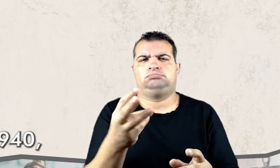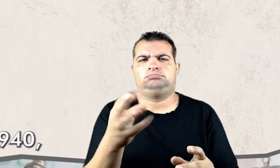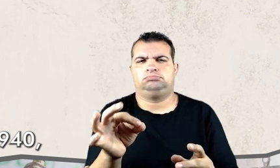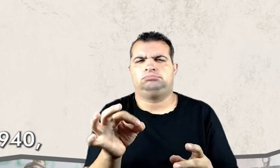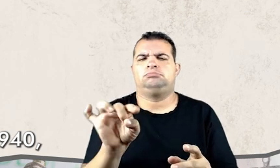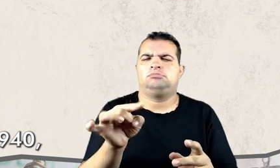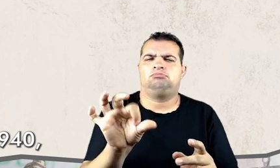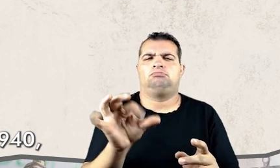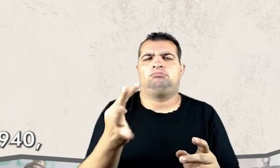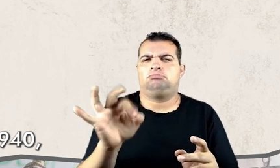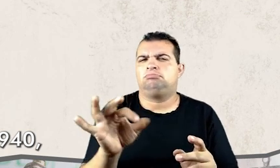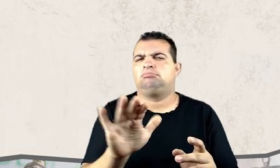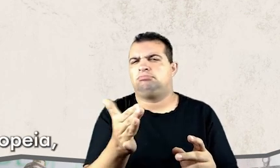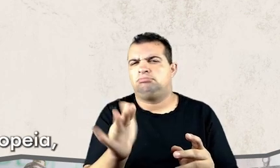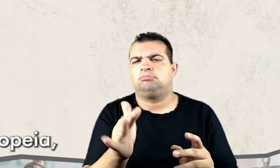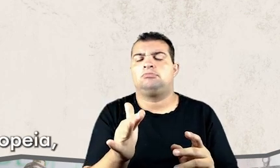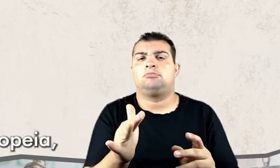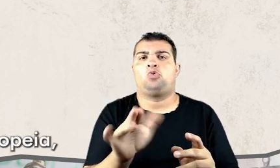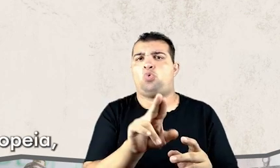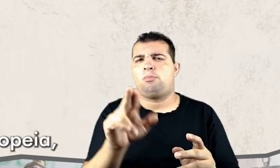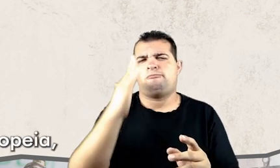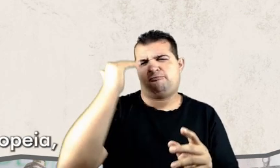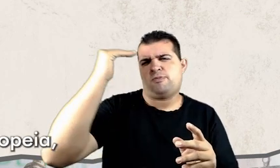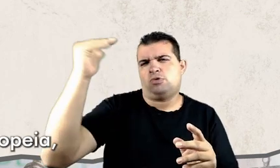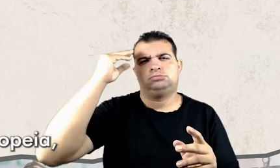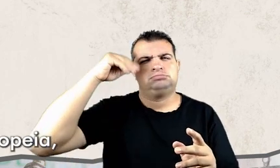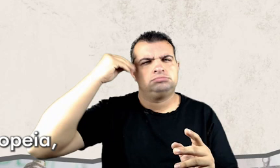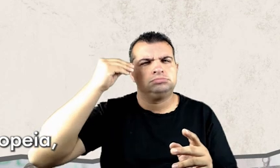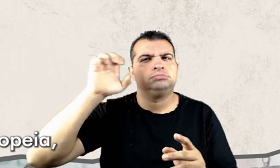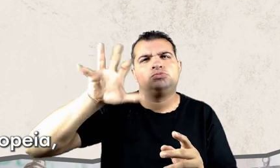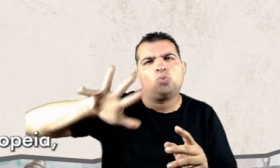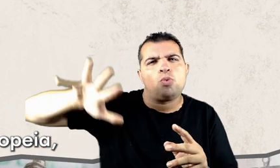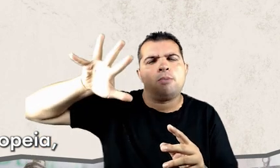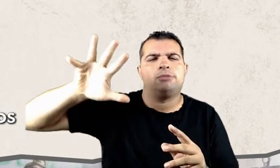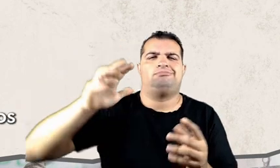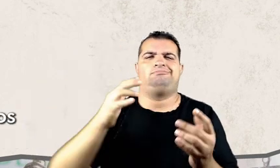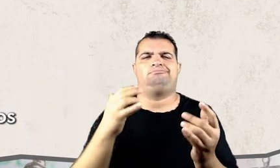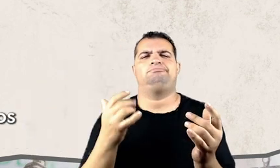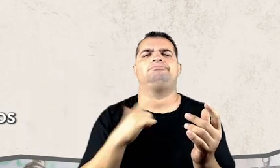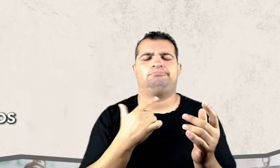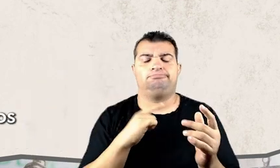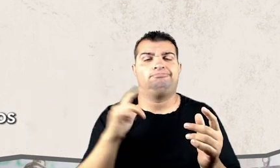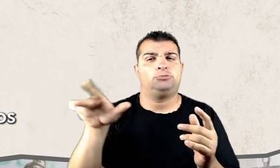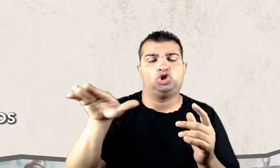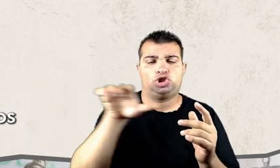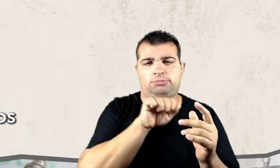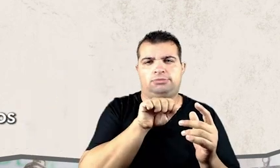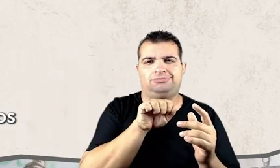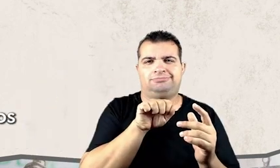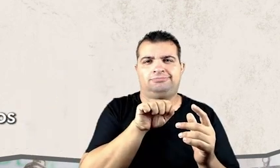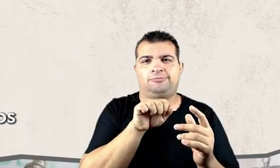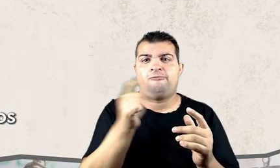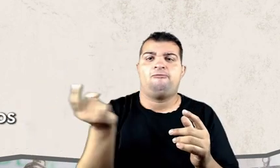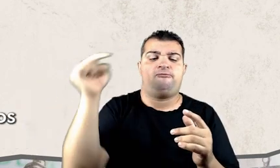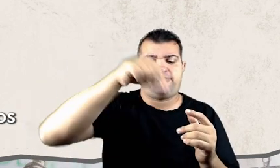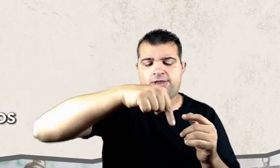de 1930 a 1940, grandes nomes da psicologia europeia, principalmente, são